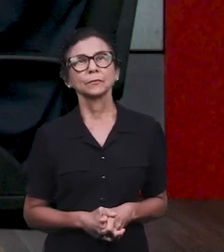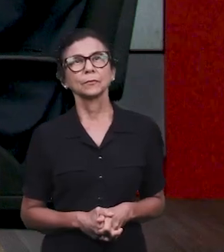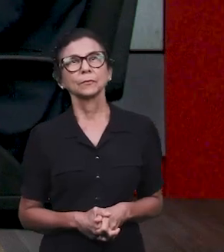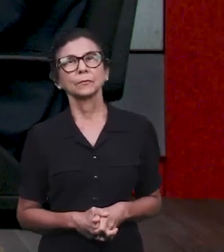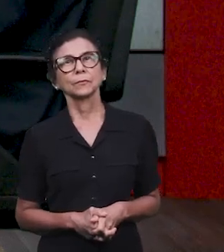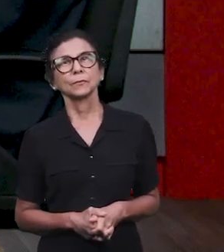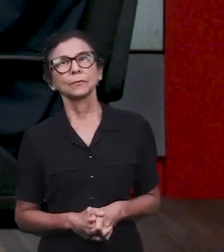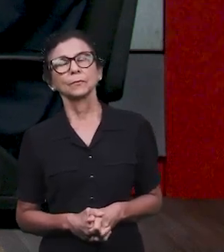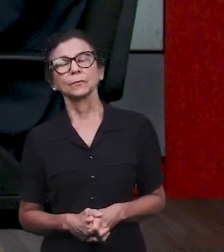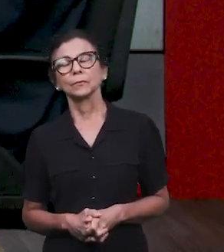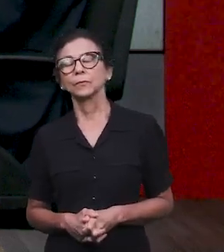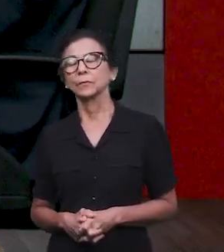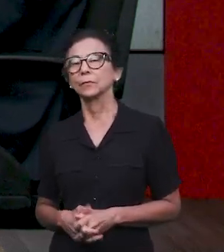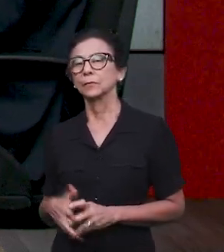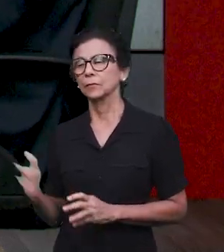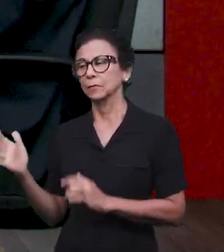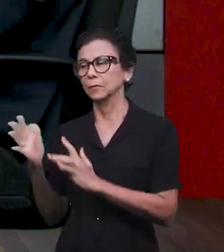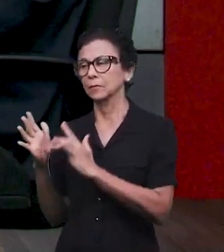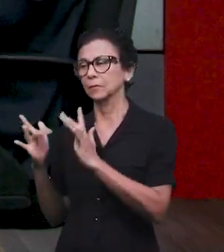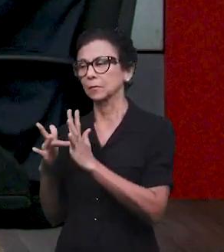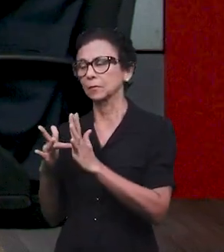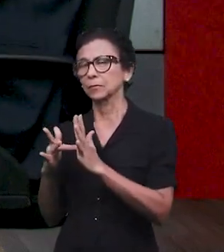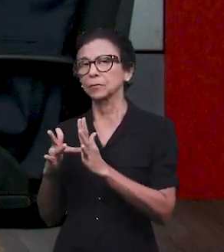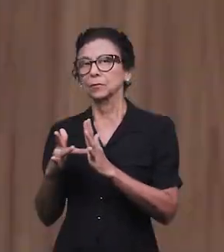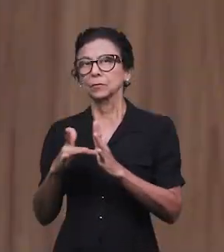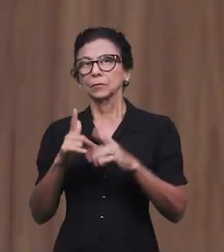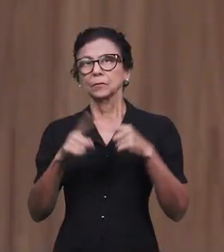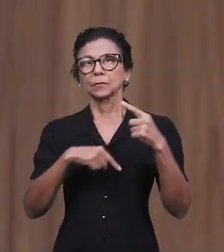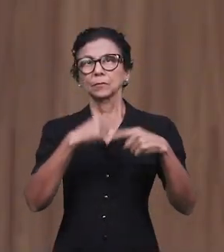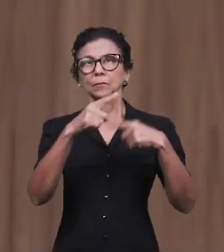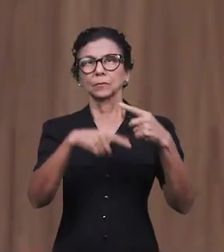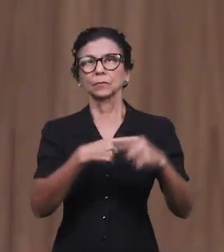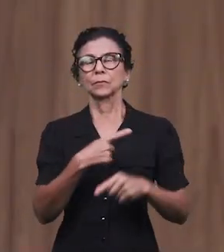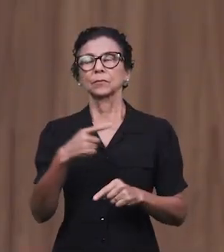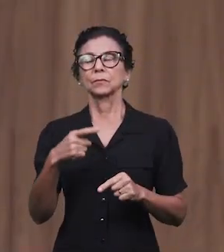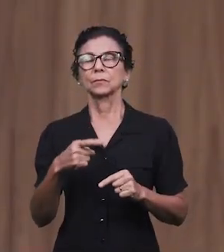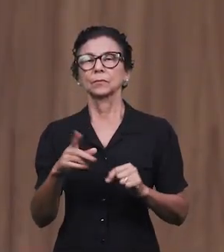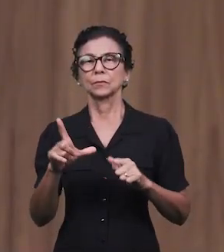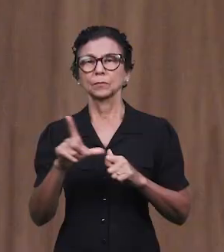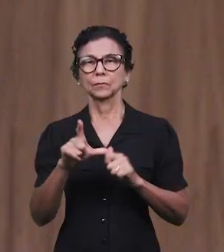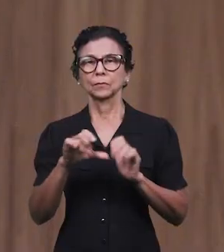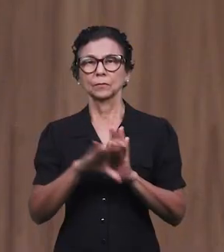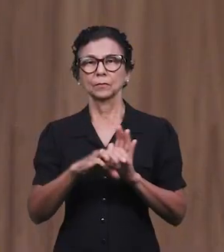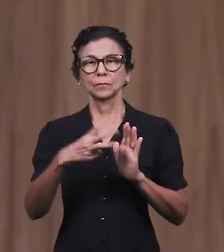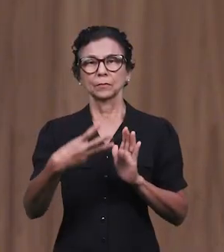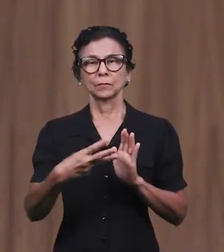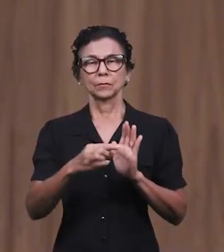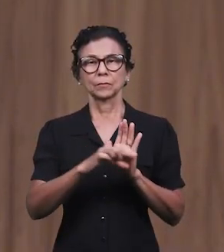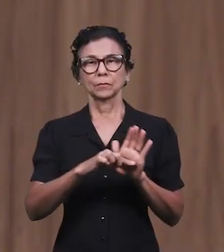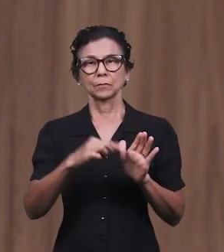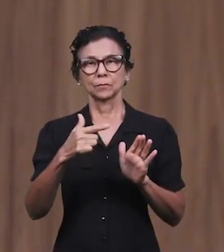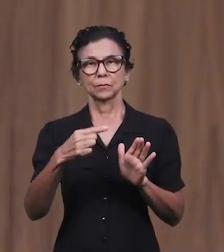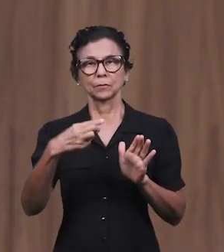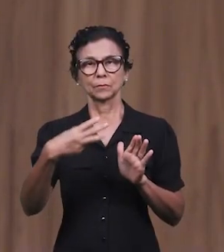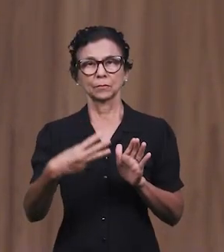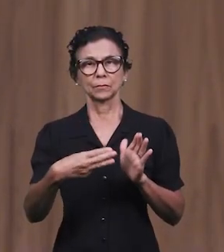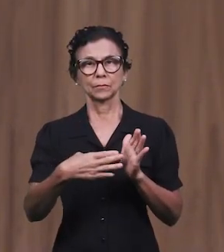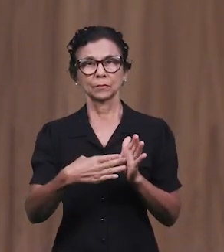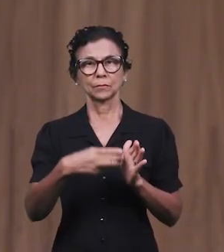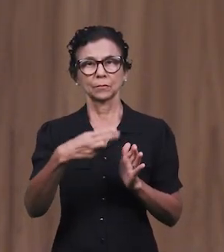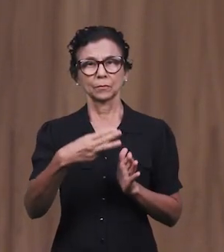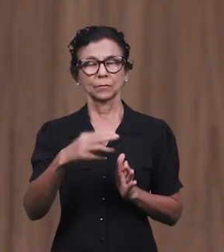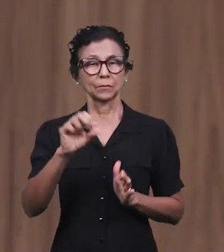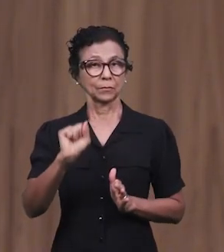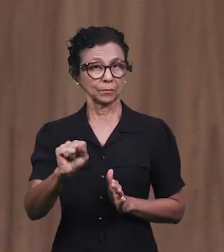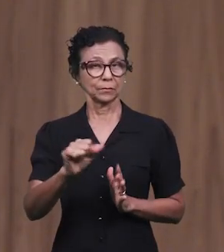genealogia do Senhor Jesus, no Evangelho de Lucas, no capítulo 3, nos versículos 23